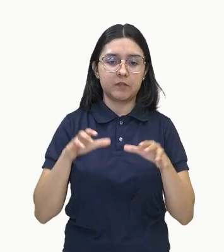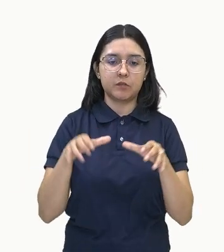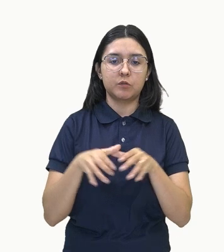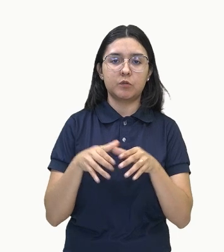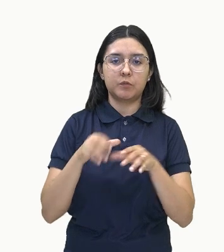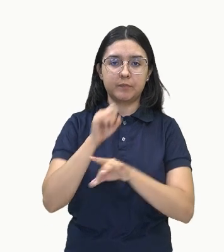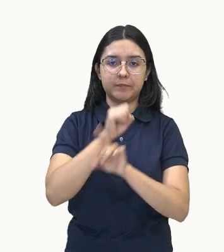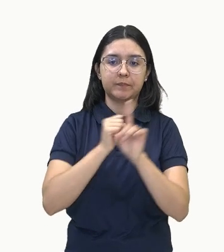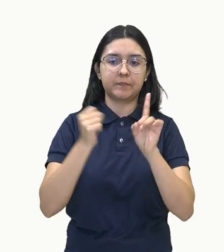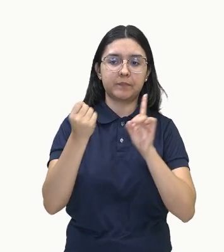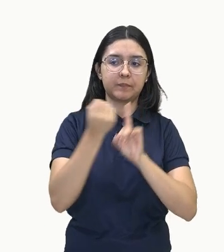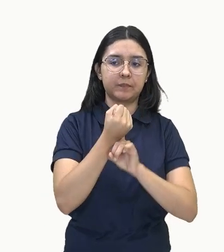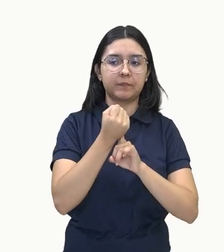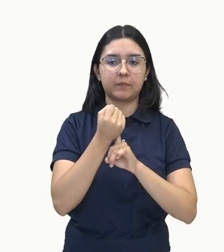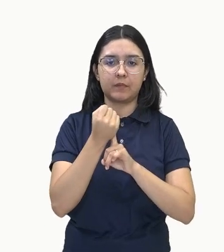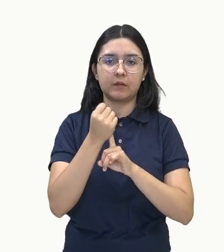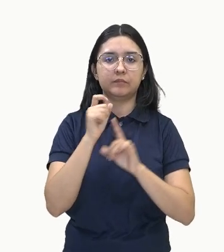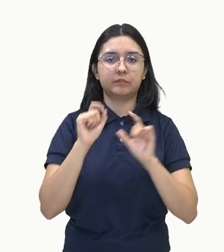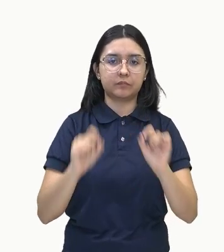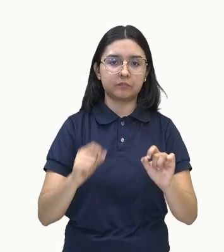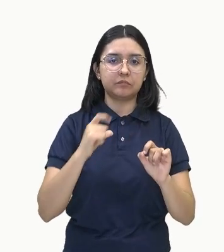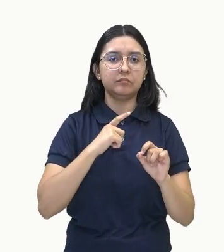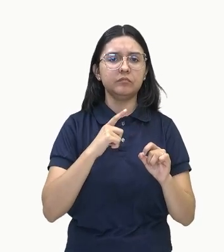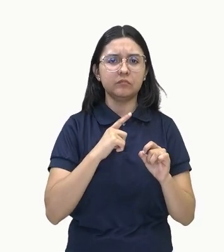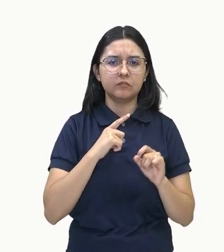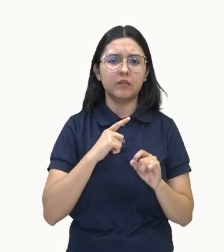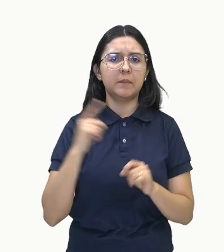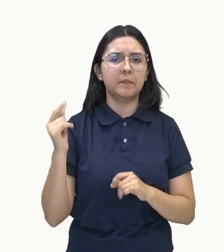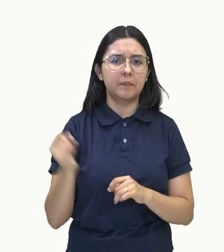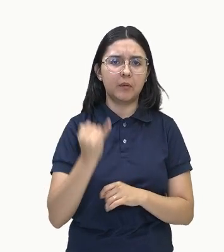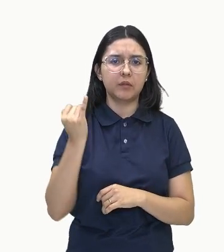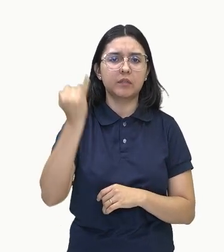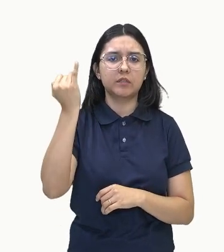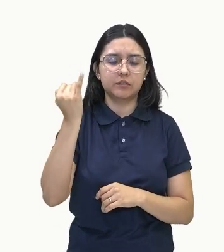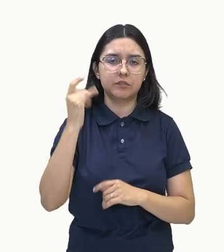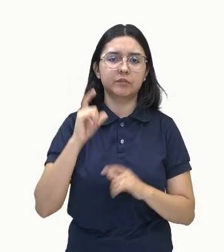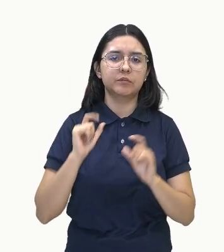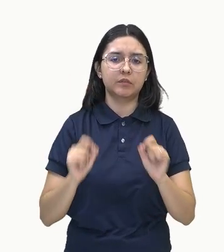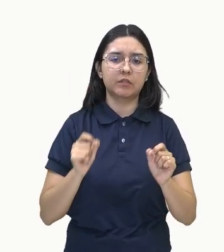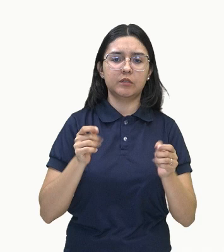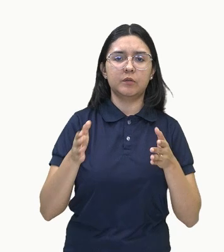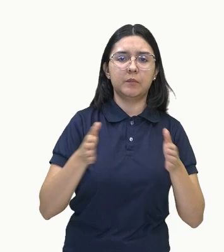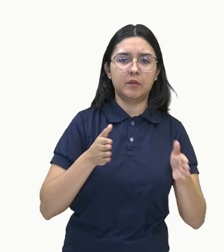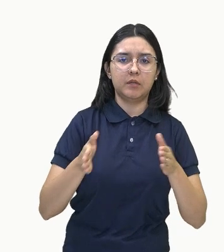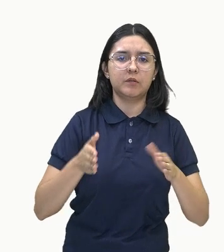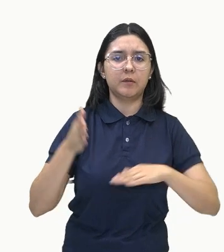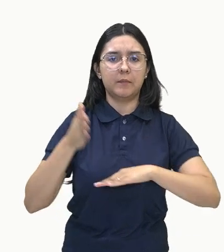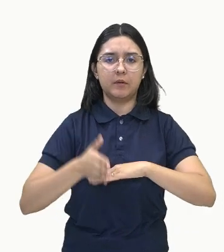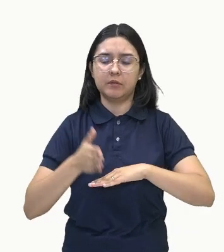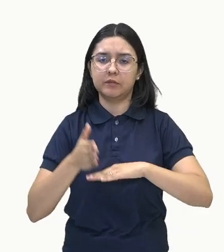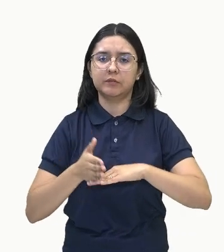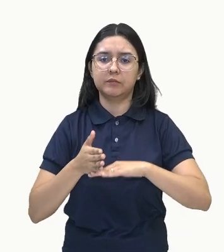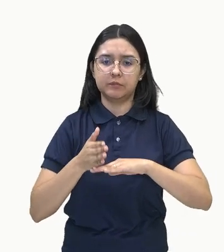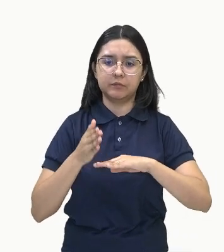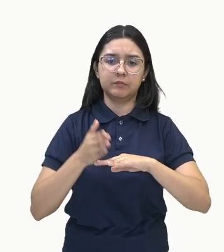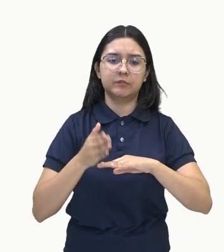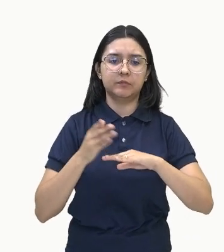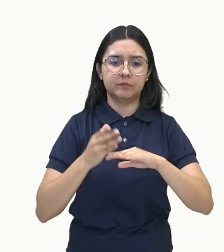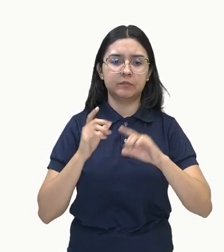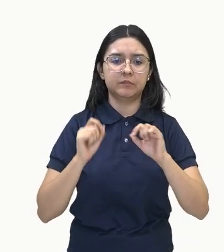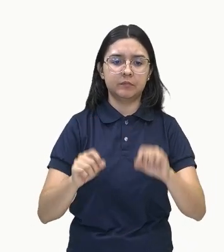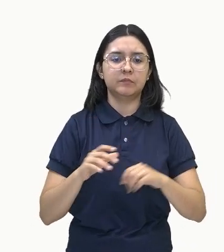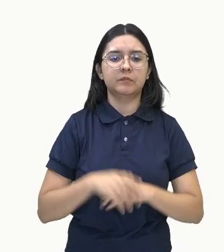social, inclusive, ela vai ter um papel bastante relevante ali na Idade Moderna, nas chamadas